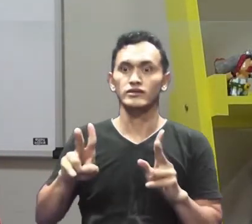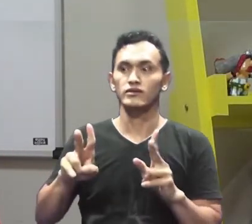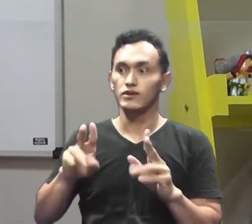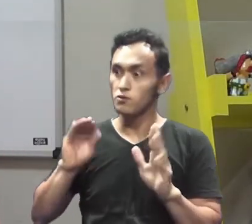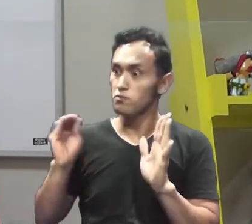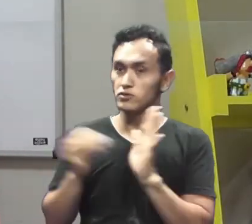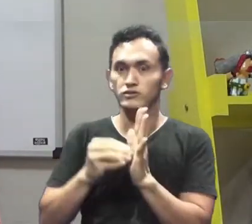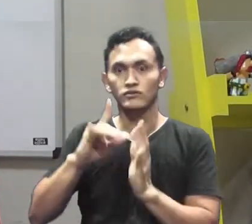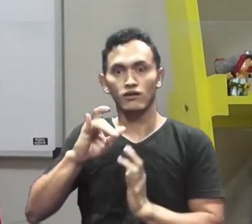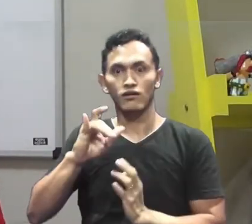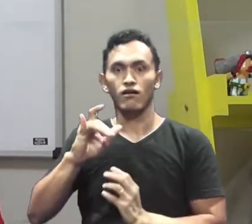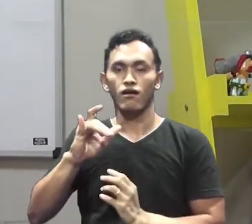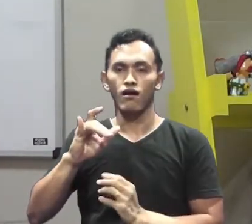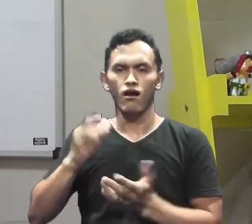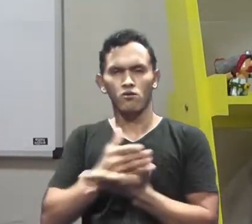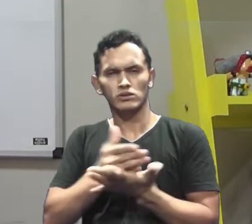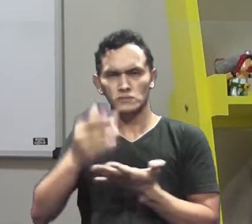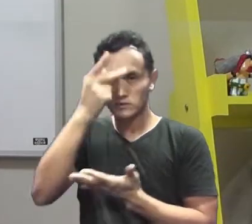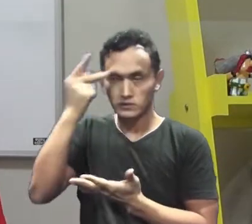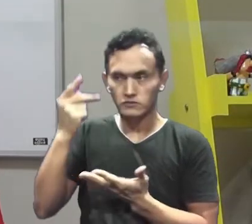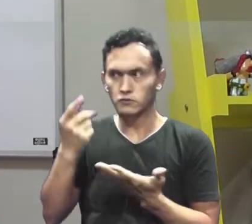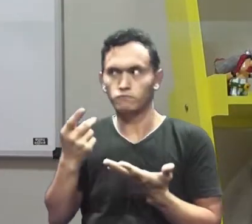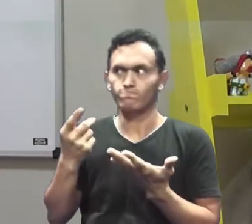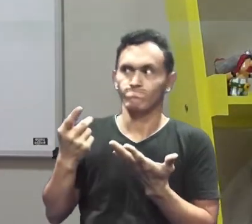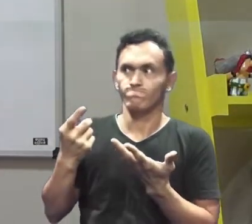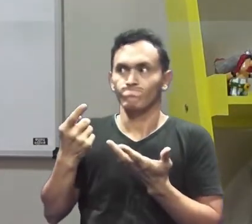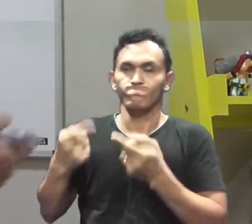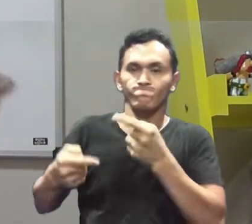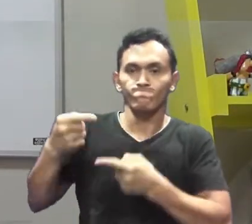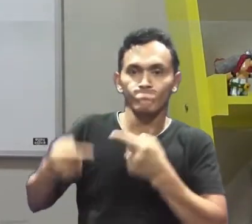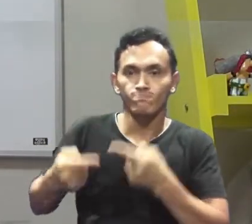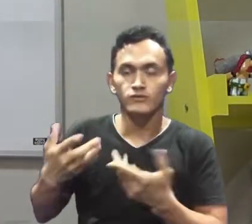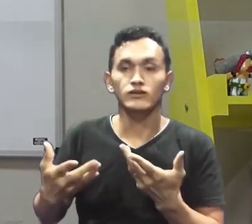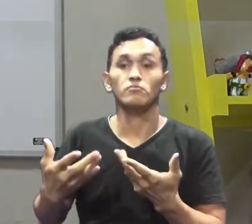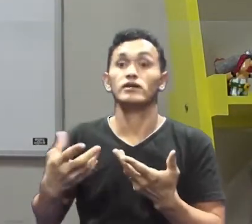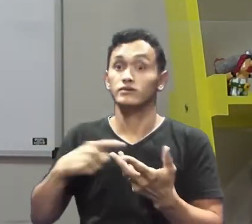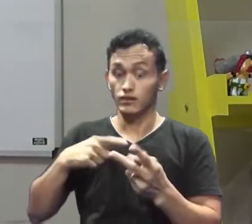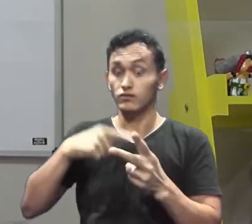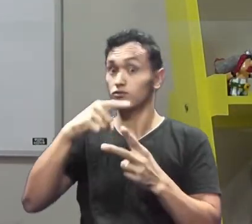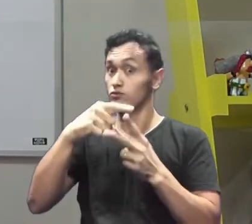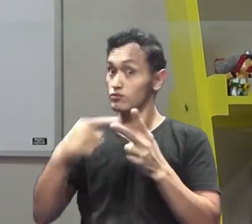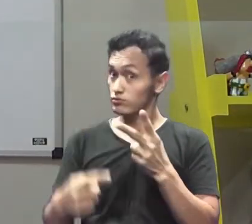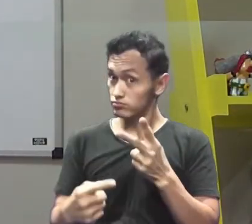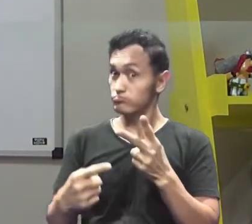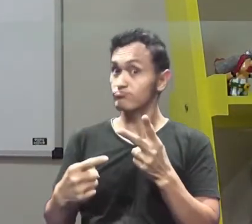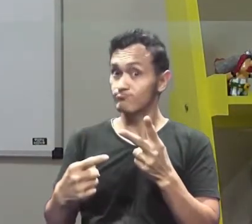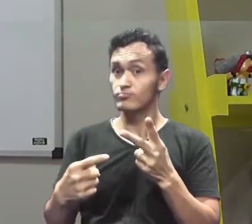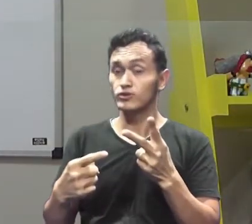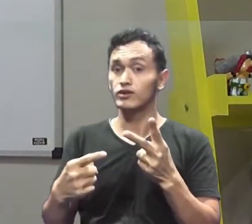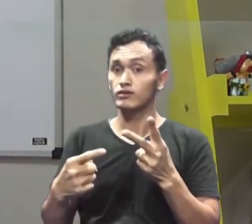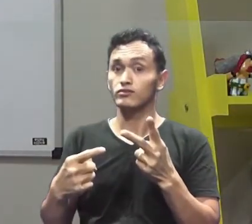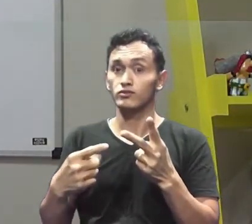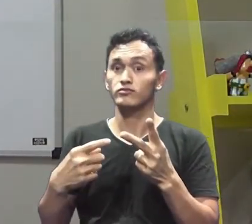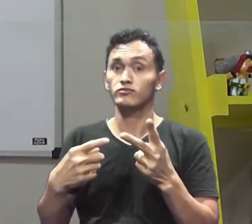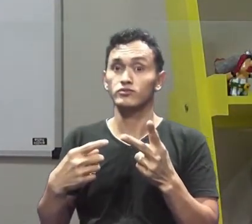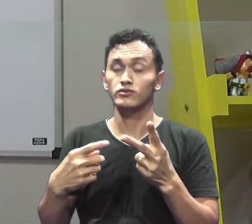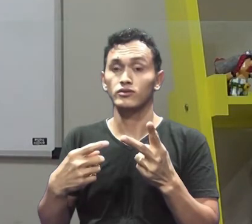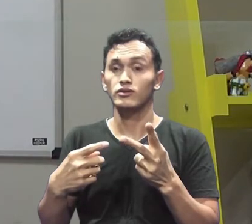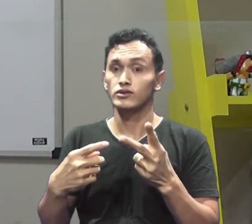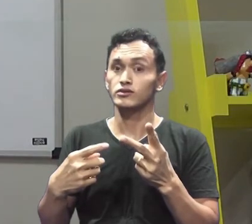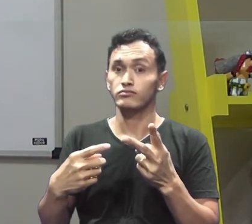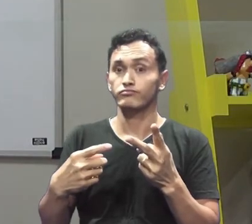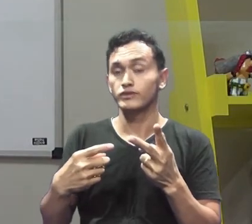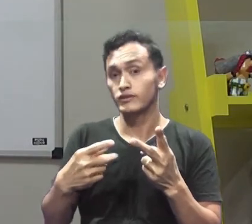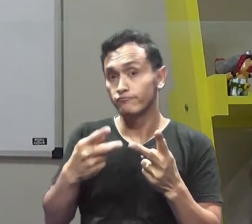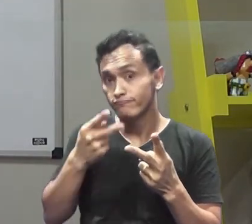essa última avaliação ela tem duas formas de ser chamada. Lá eu chamei de avaliação